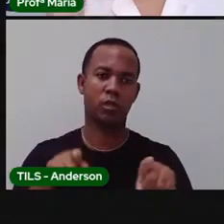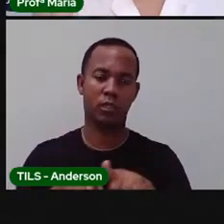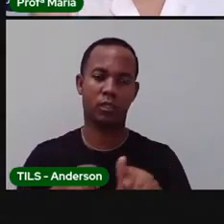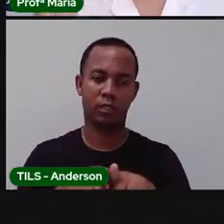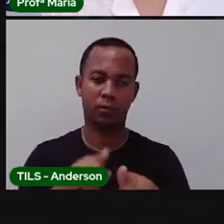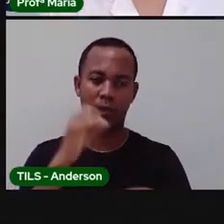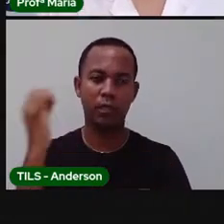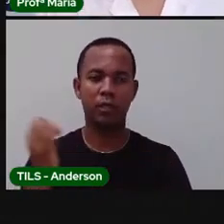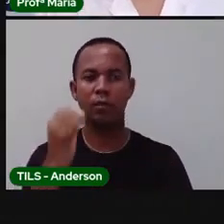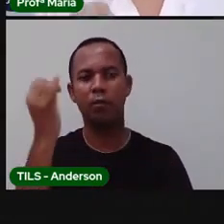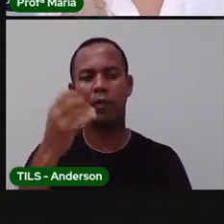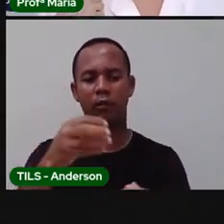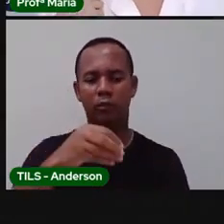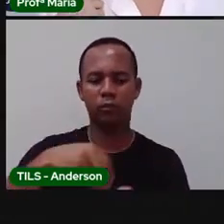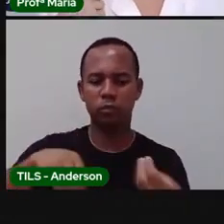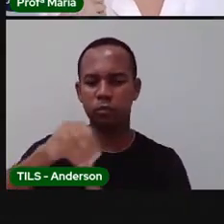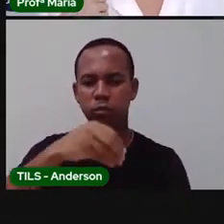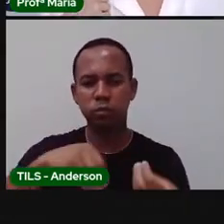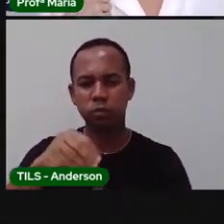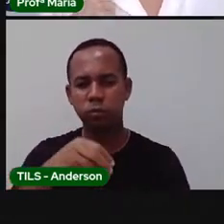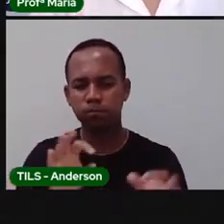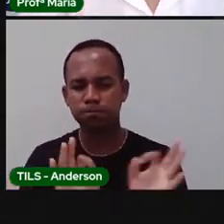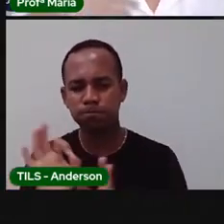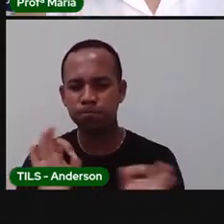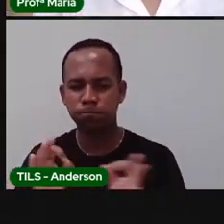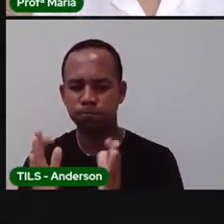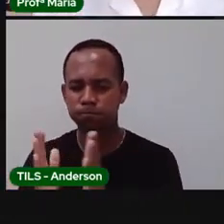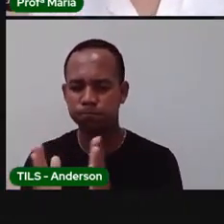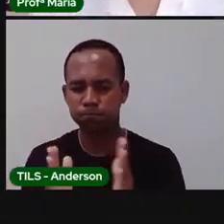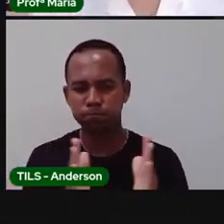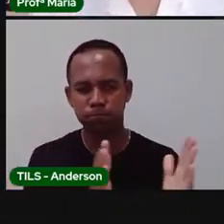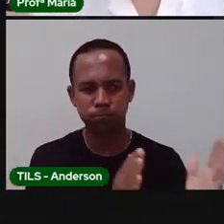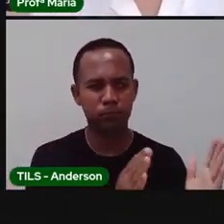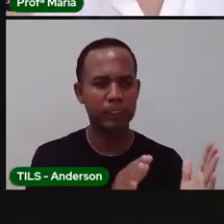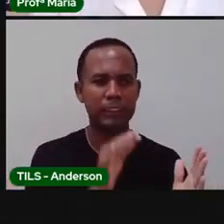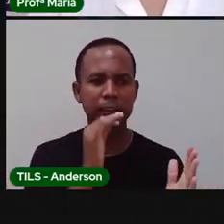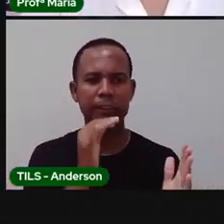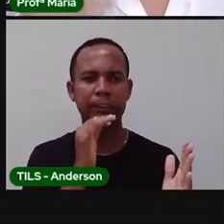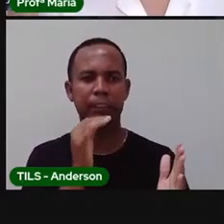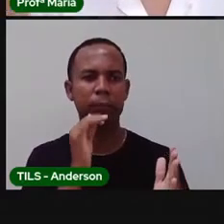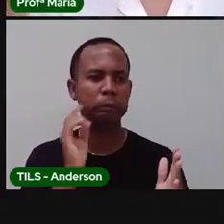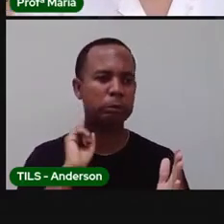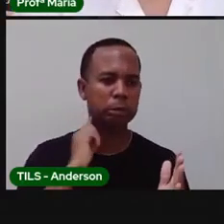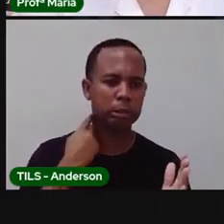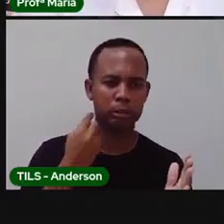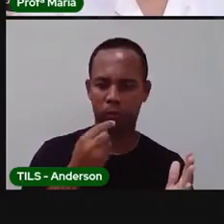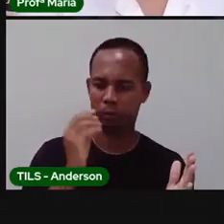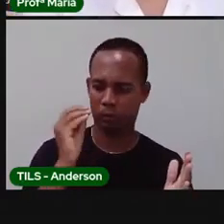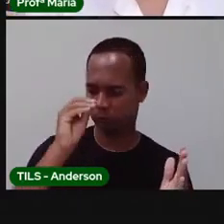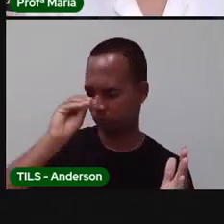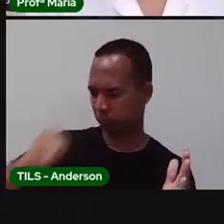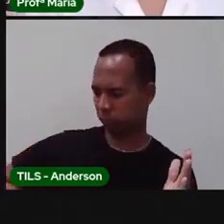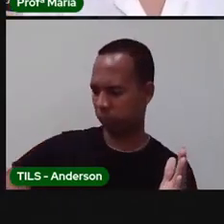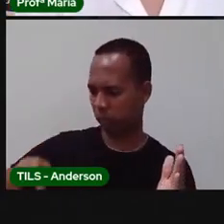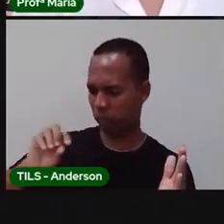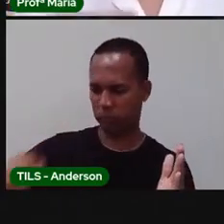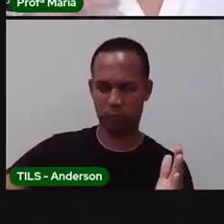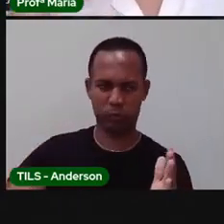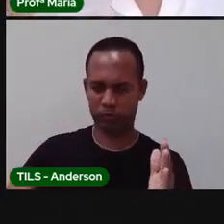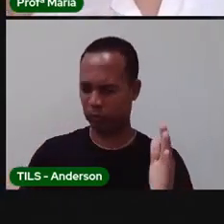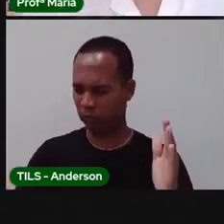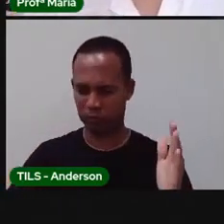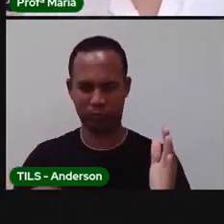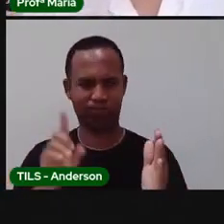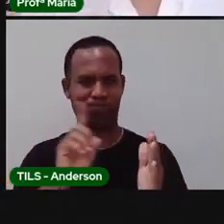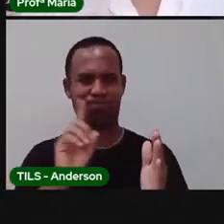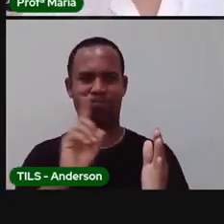essa semana sobre a importância da coleta do lixo, que não devemos jogar lixo no chão, de como essas pessoas elas são importantes e que a